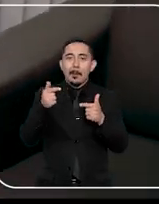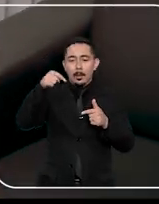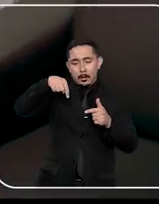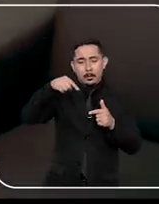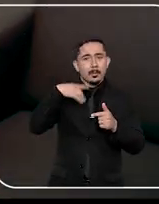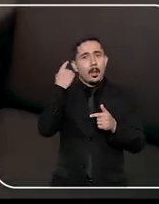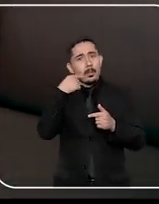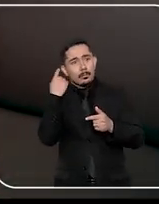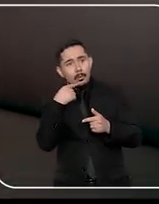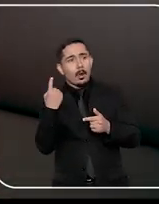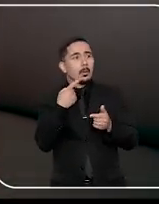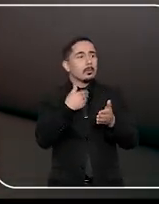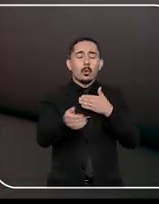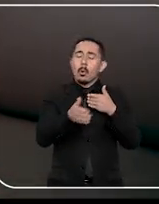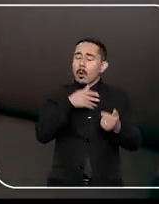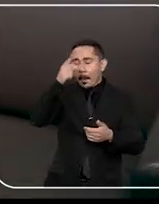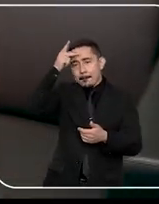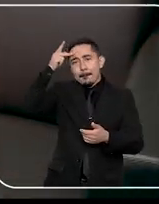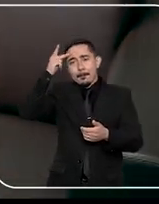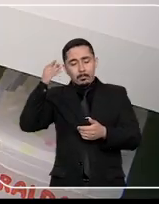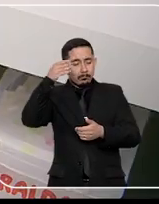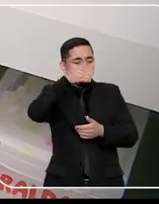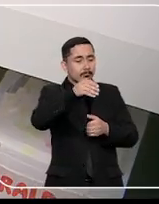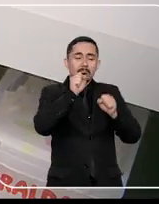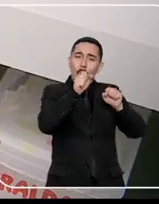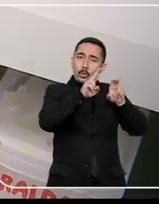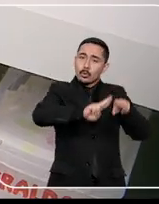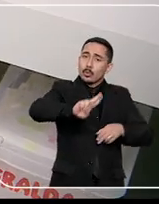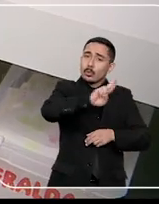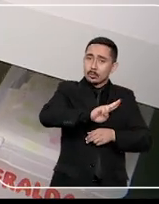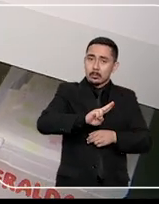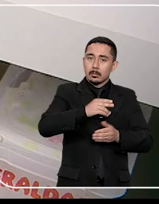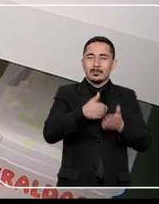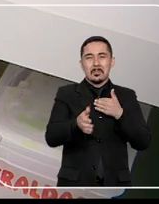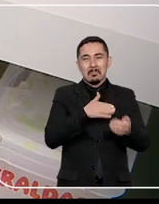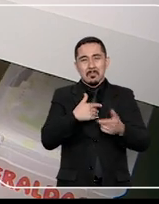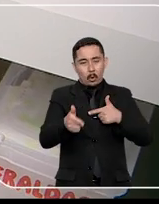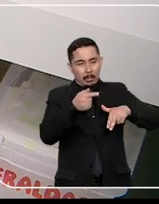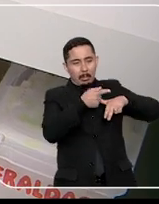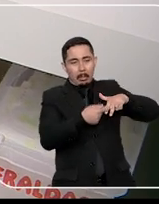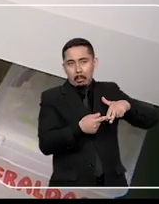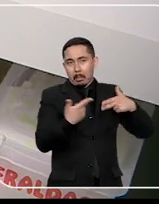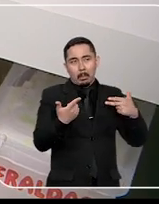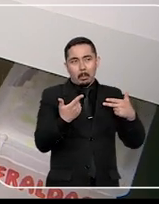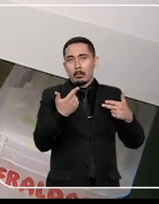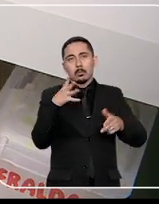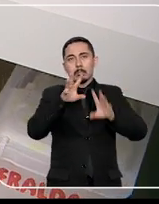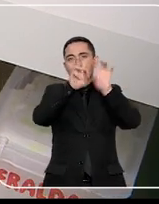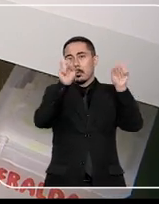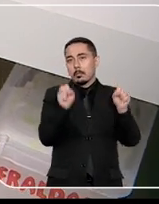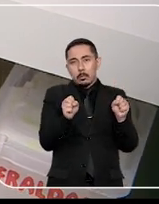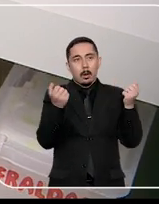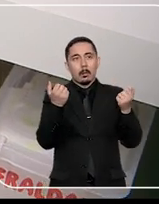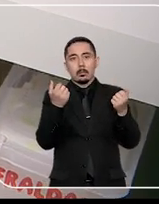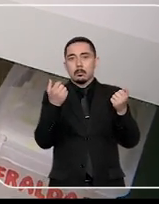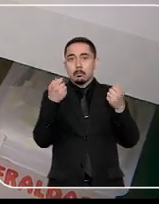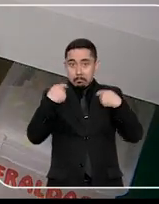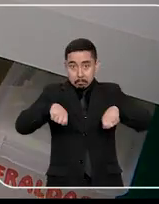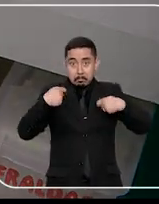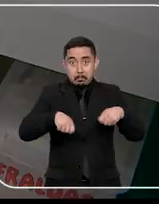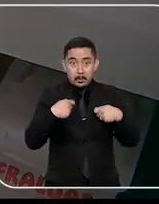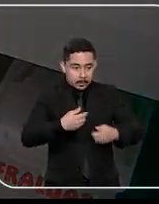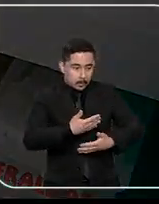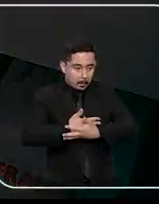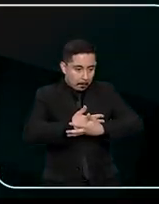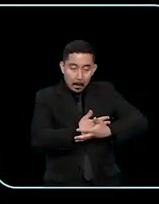advogadas e também por qualquer outra pessoa, independentemente do gênero, que venha ao tribunal e esteja